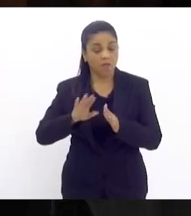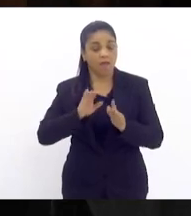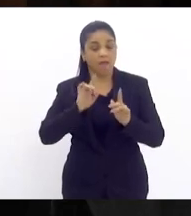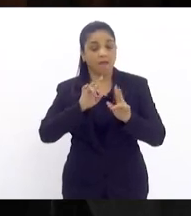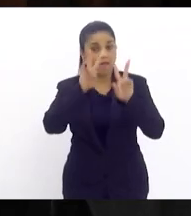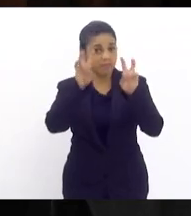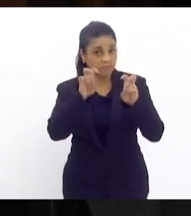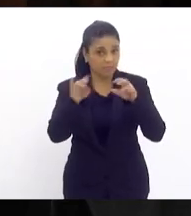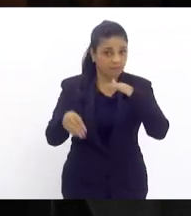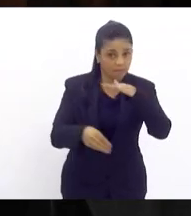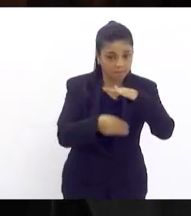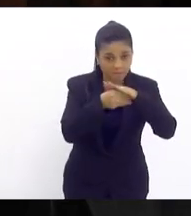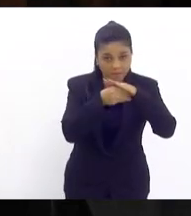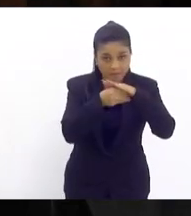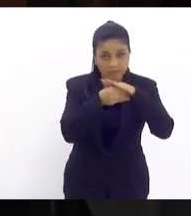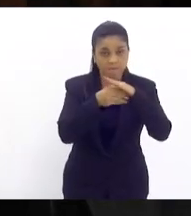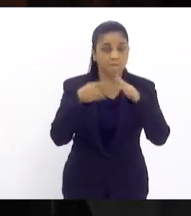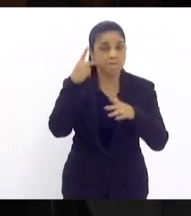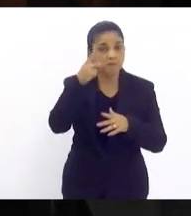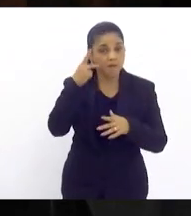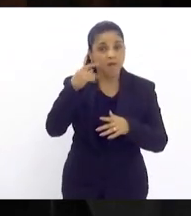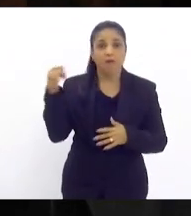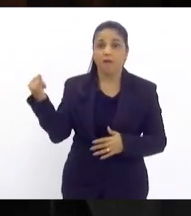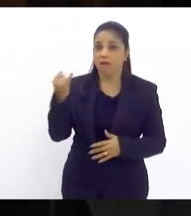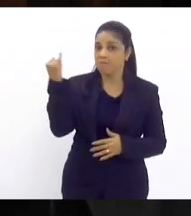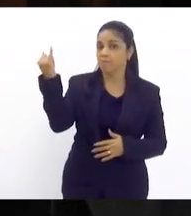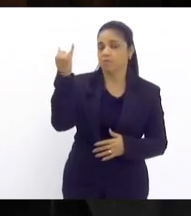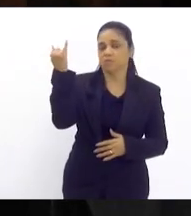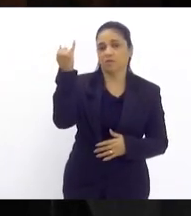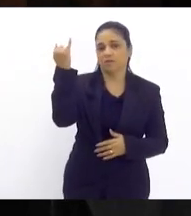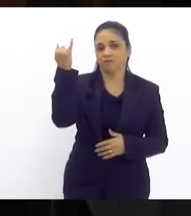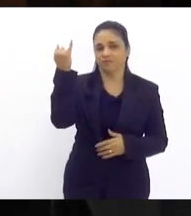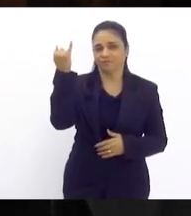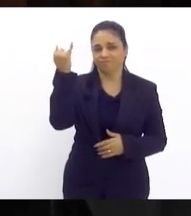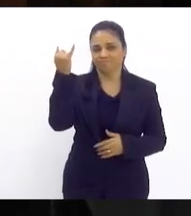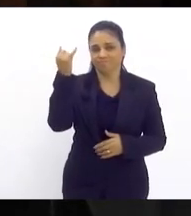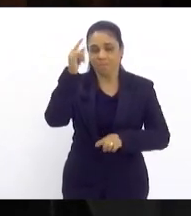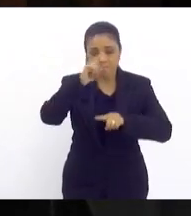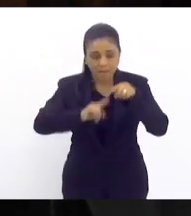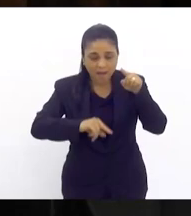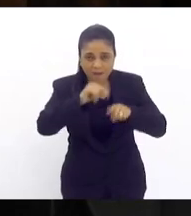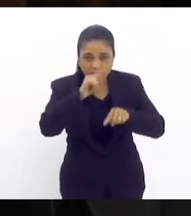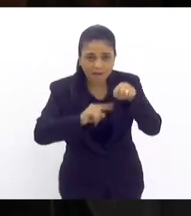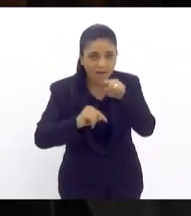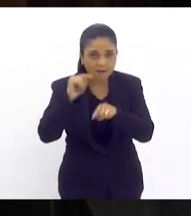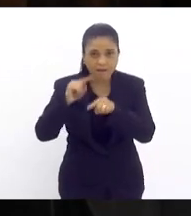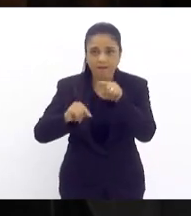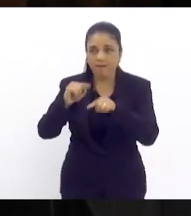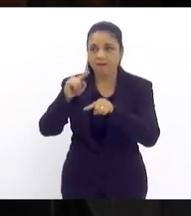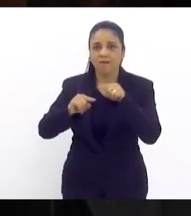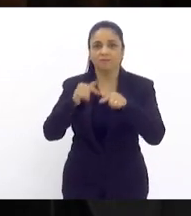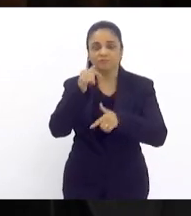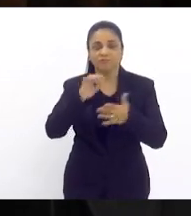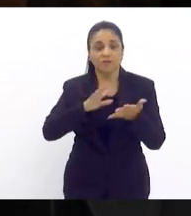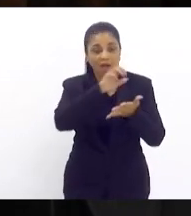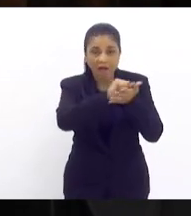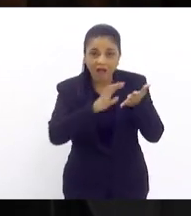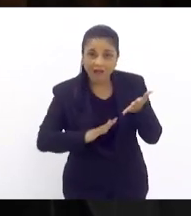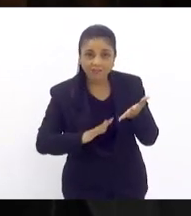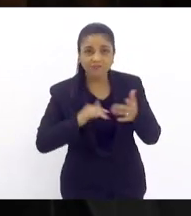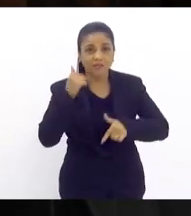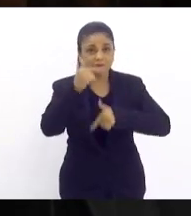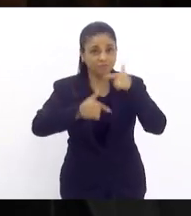parlamentares são importantes instrumento de uma ferramenta de atividade parlamentar